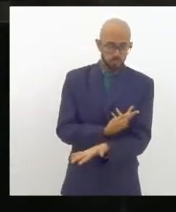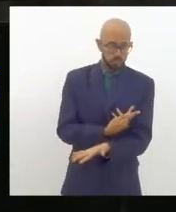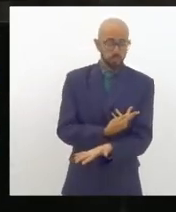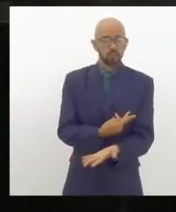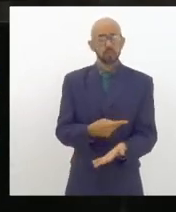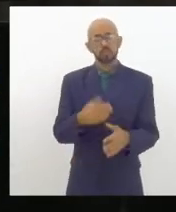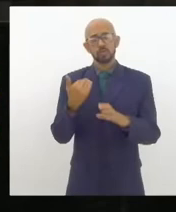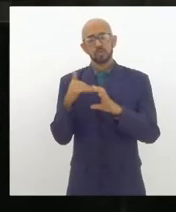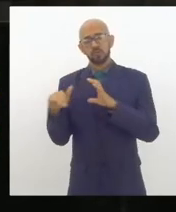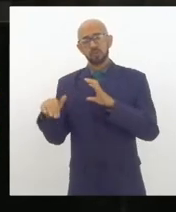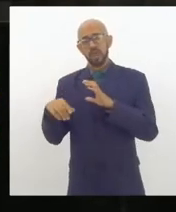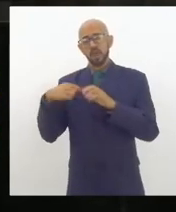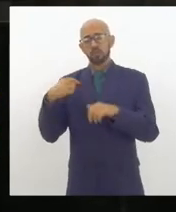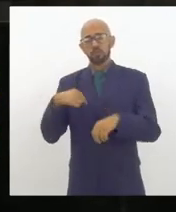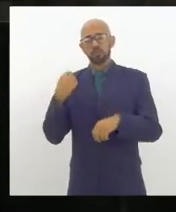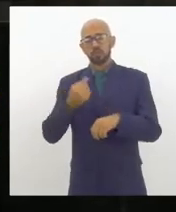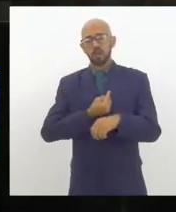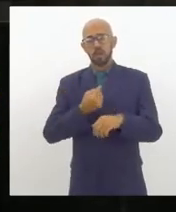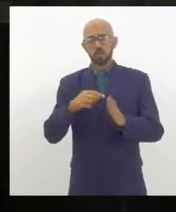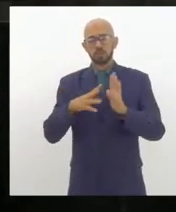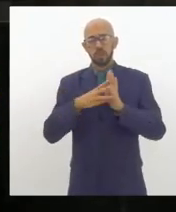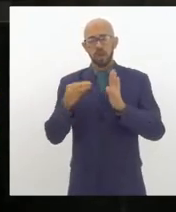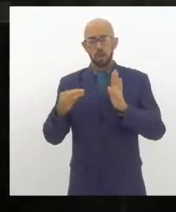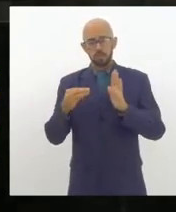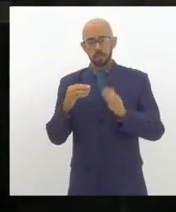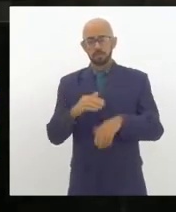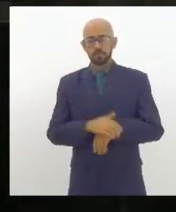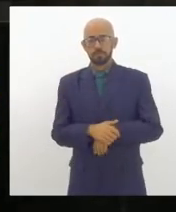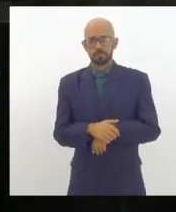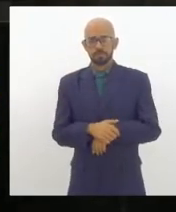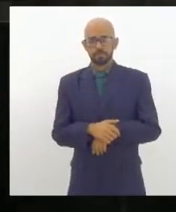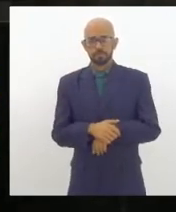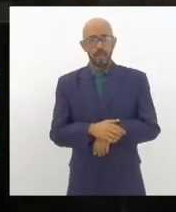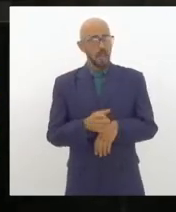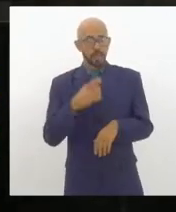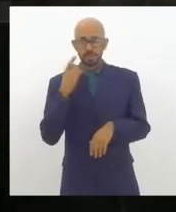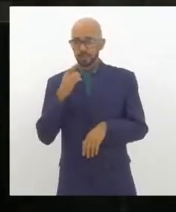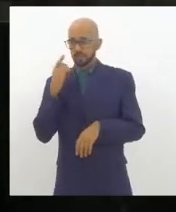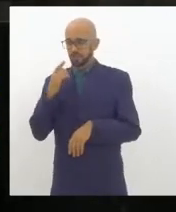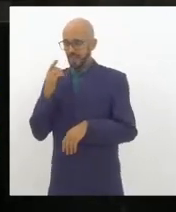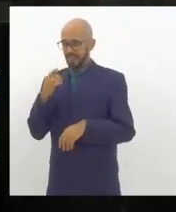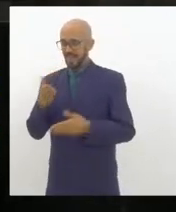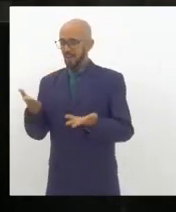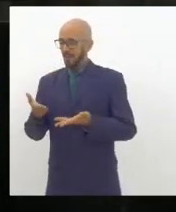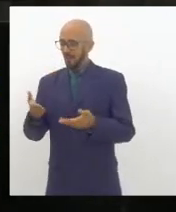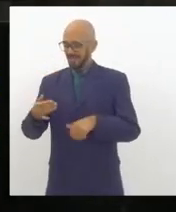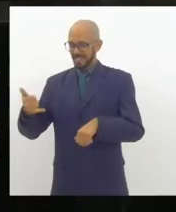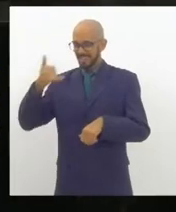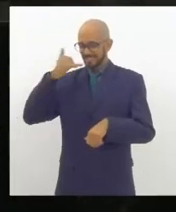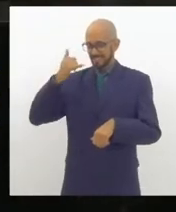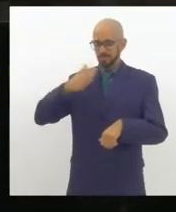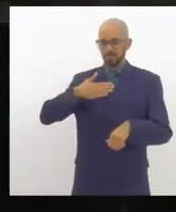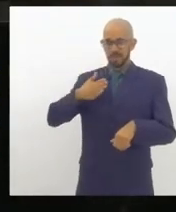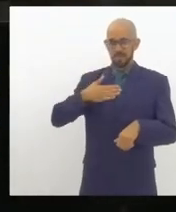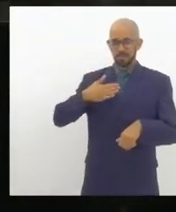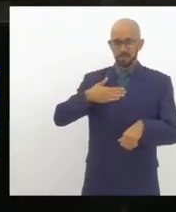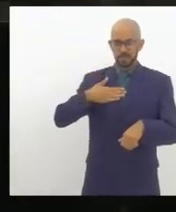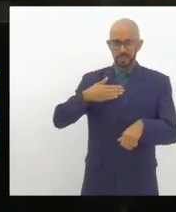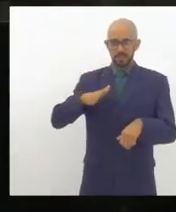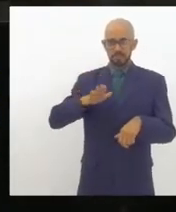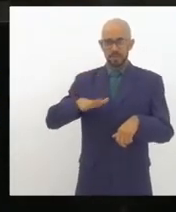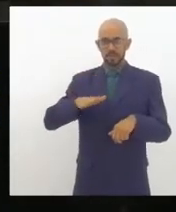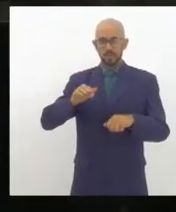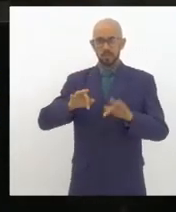seja enviado cópia do mesmo. Aliás, a deputada está me telefonando nesse justo momento, mas vou acabar aqui a